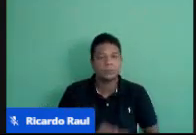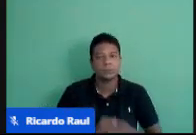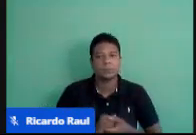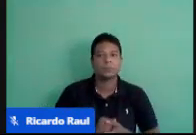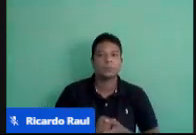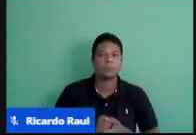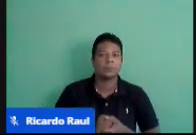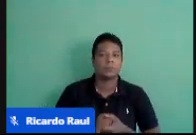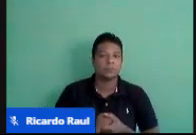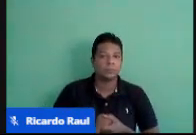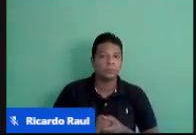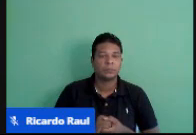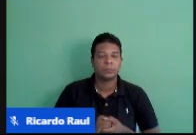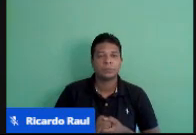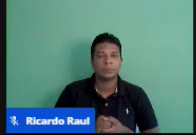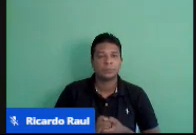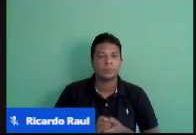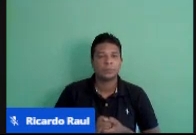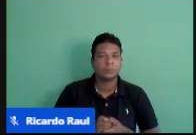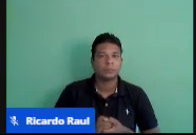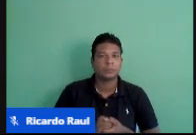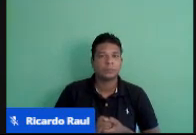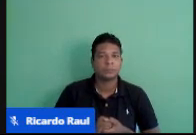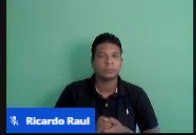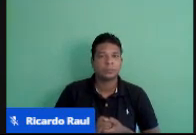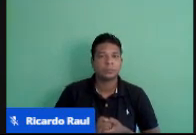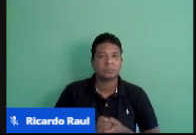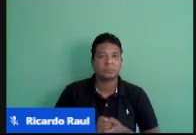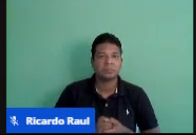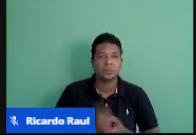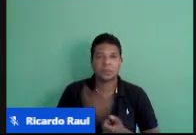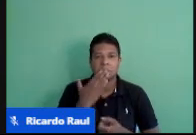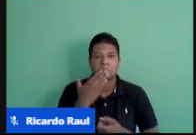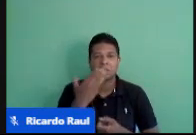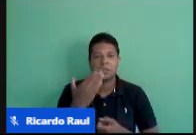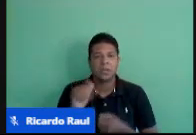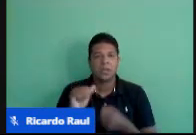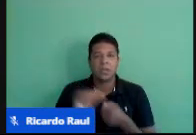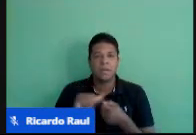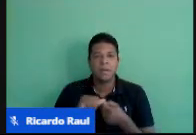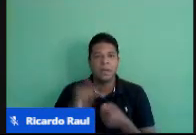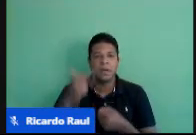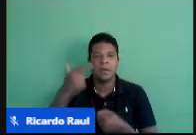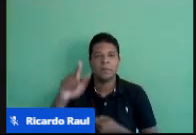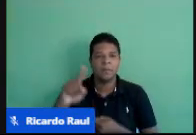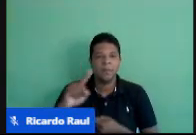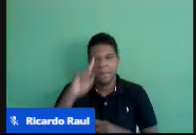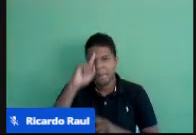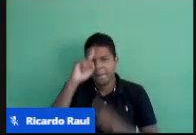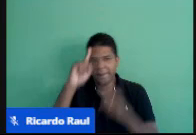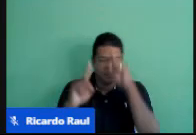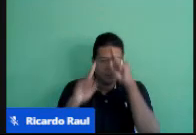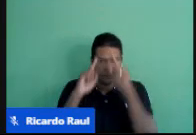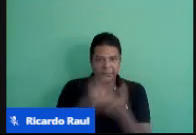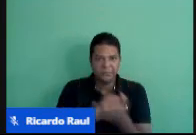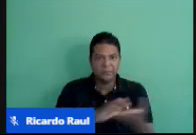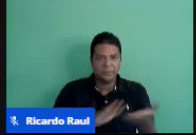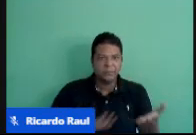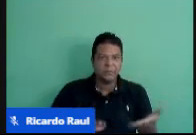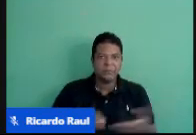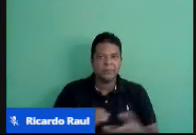Bom, mas igual o Carlos falou, até o momento não foi pedido para fazer nenhum material e como passar para a